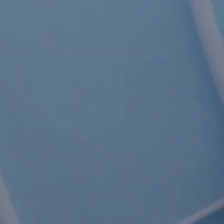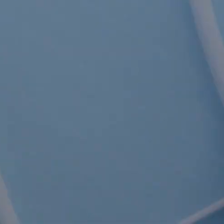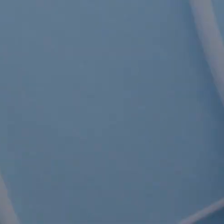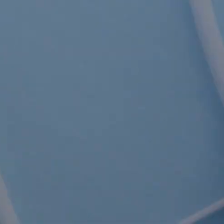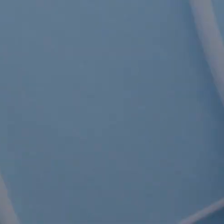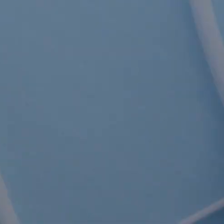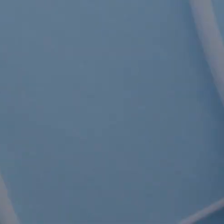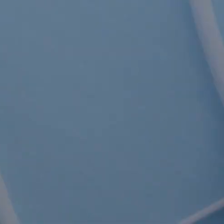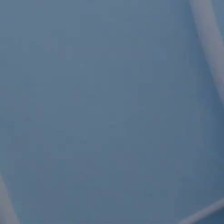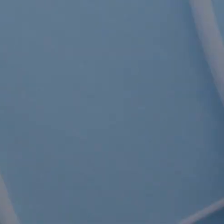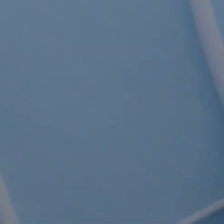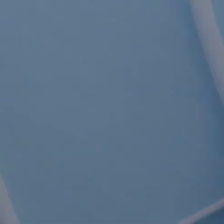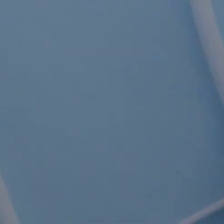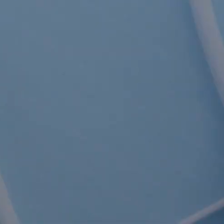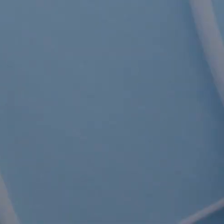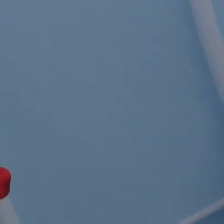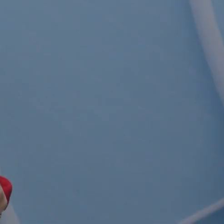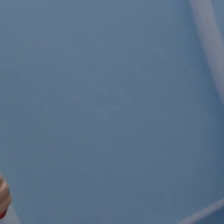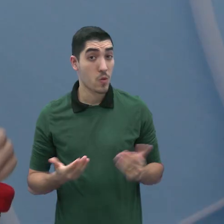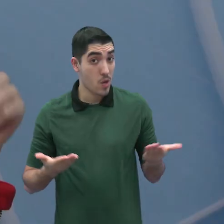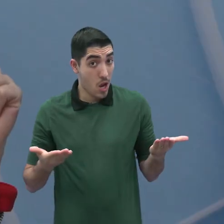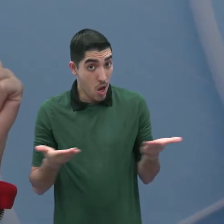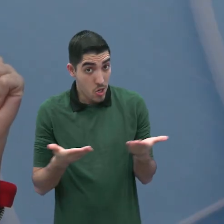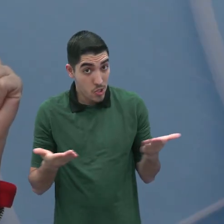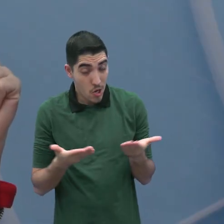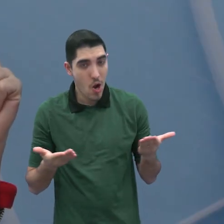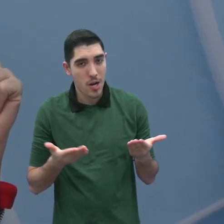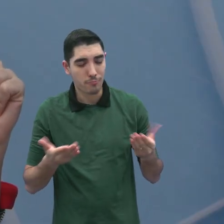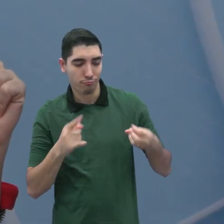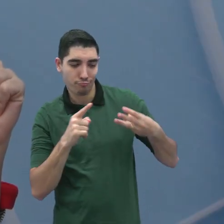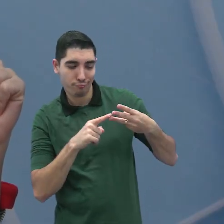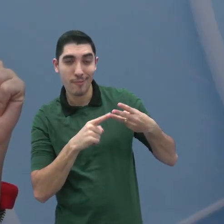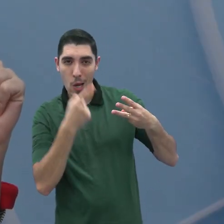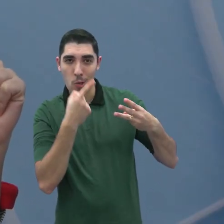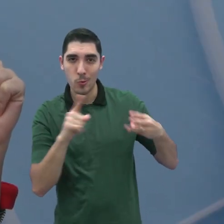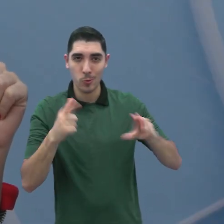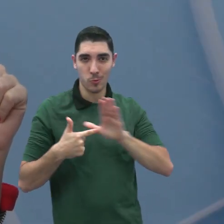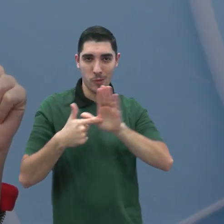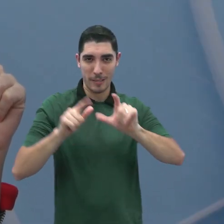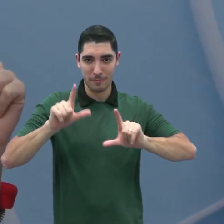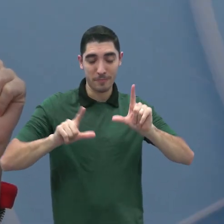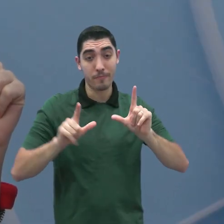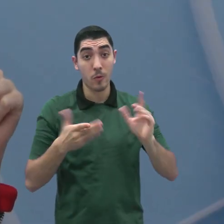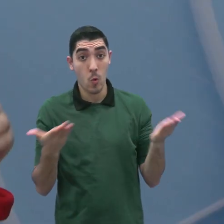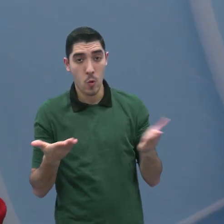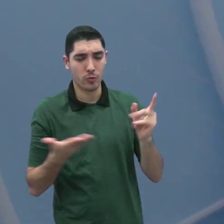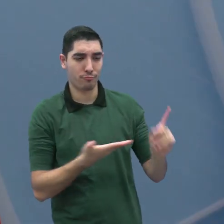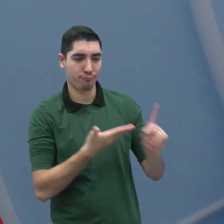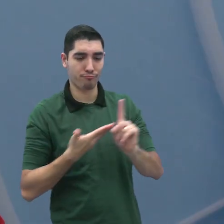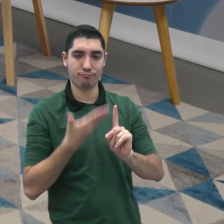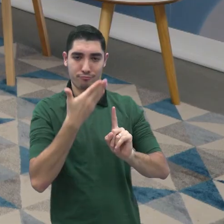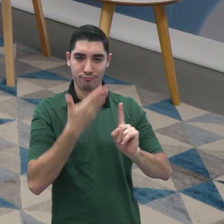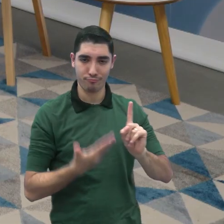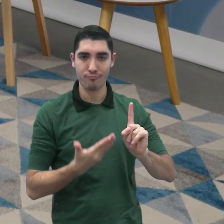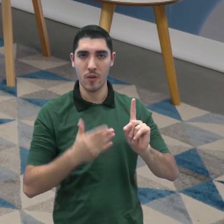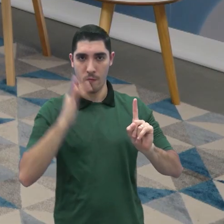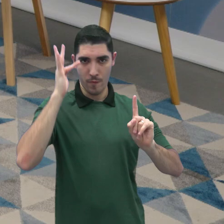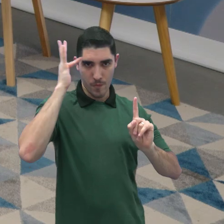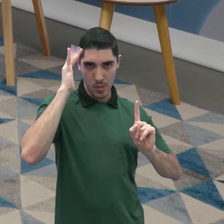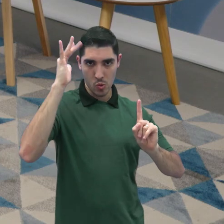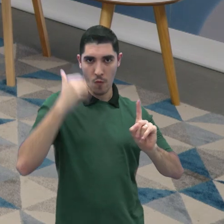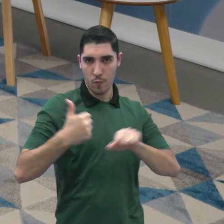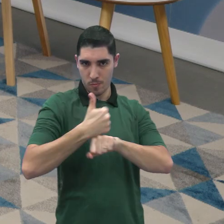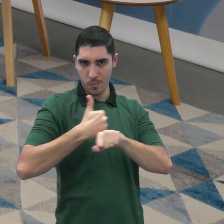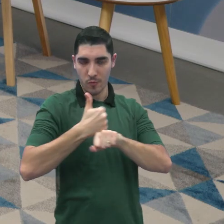Estamos de volta com Diálogos e agora, neste último bloco, eu converso com o filósofo Raimundo Alves. Seja muito